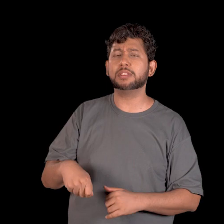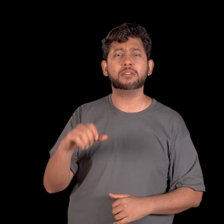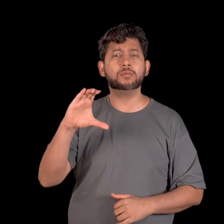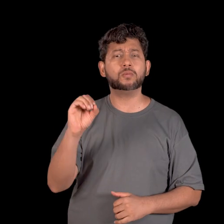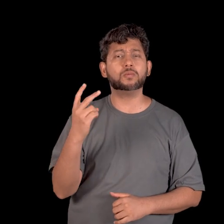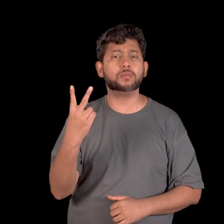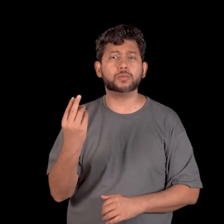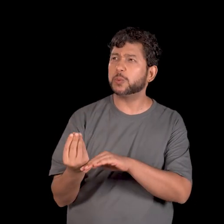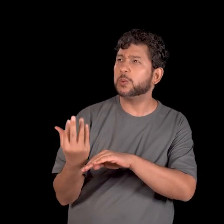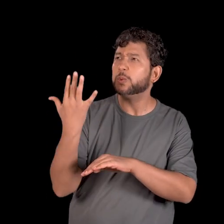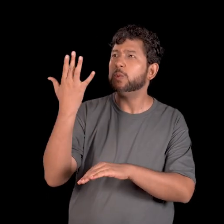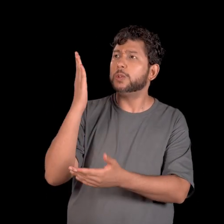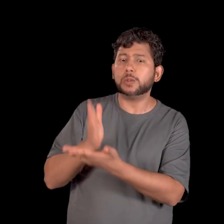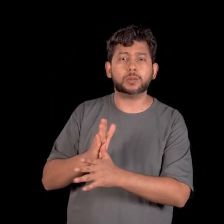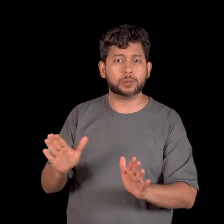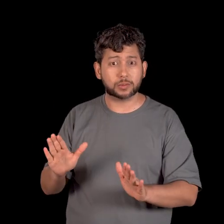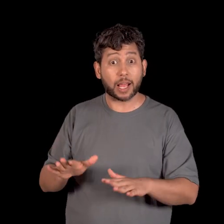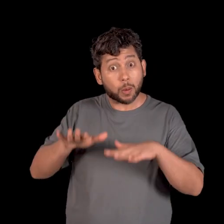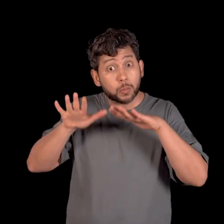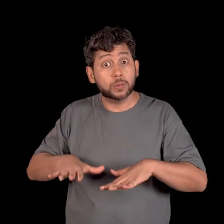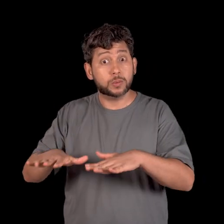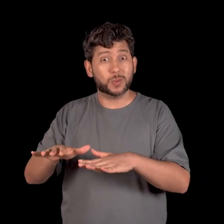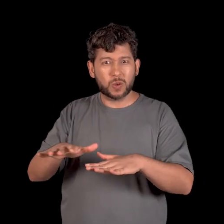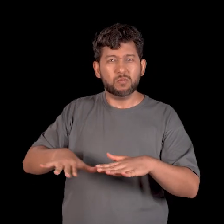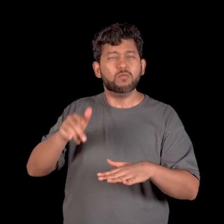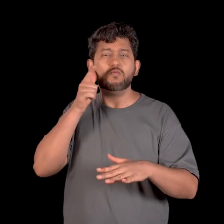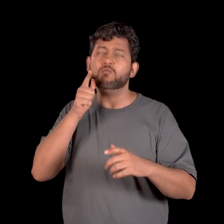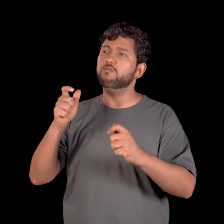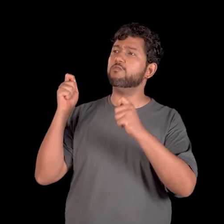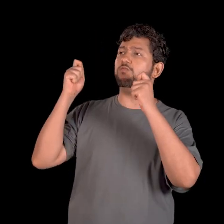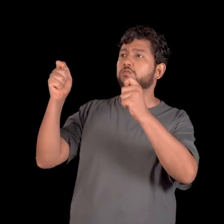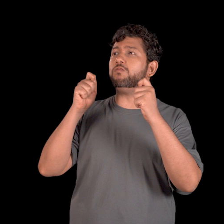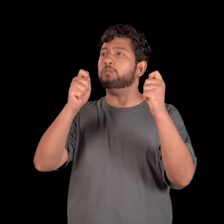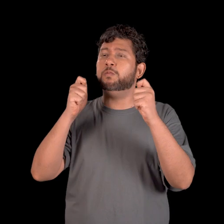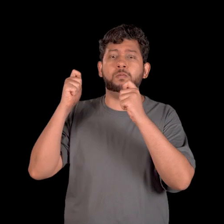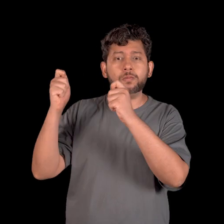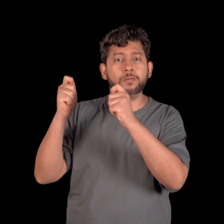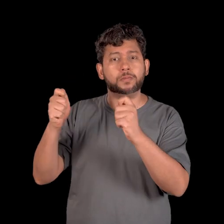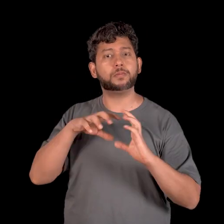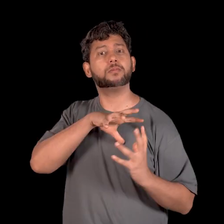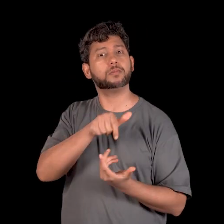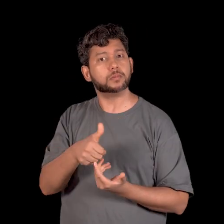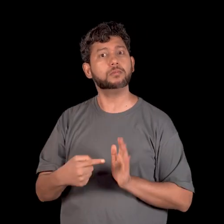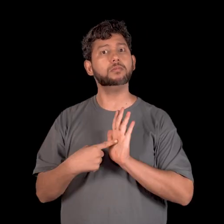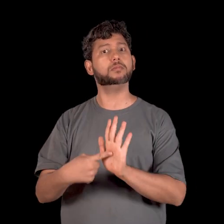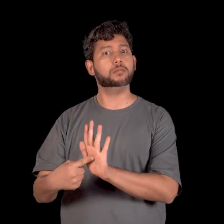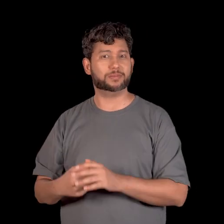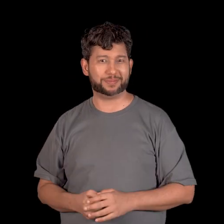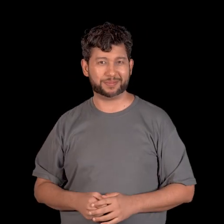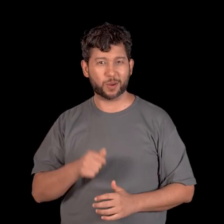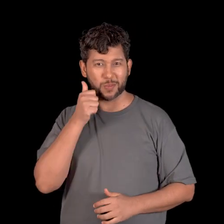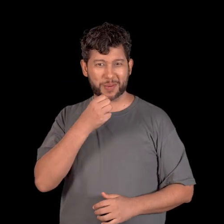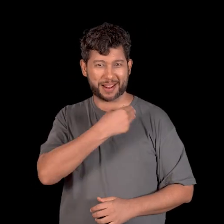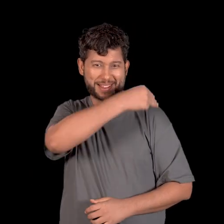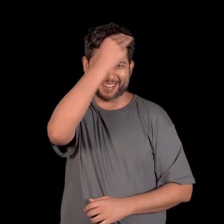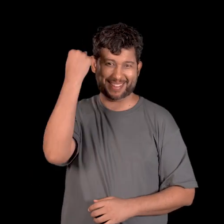governo diminuísse as emissões de carbono na atmosfera e protestou em frente ao parlamento sueco, tornando-se uma ativista ambiental de grande repercussão